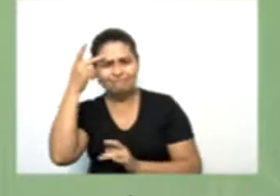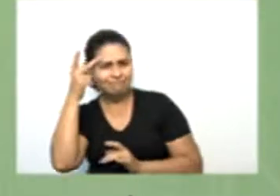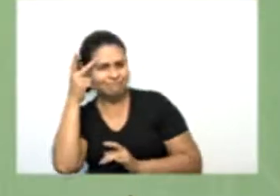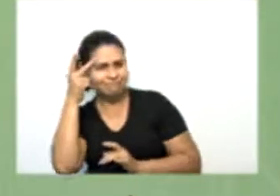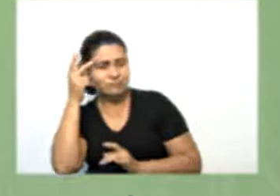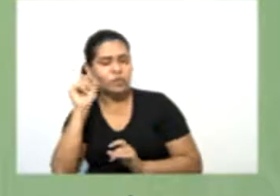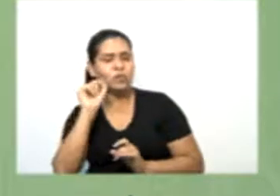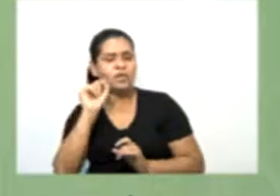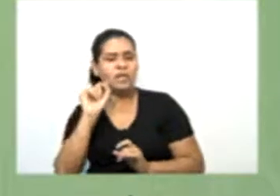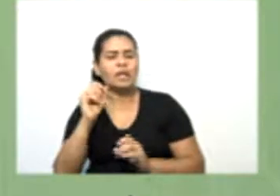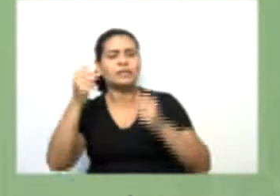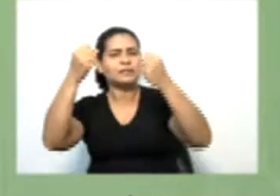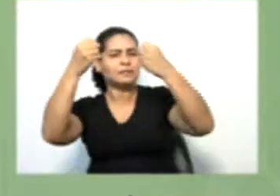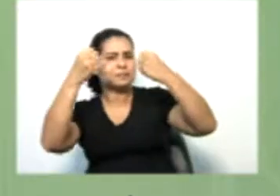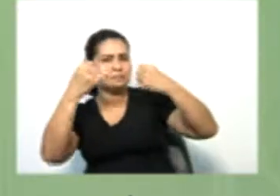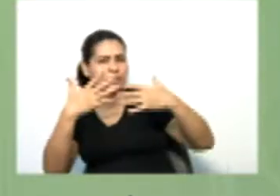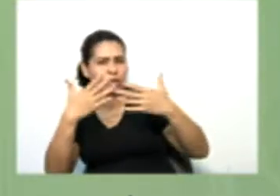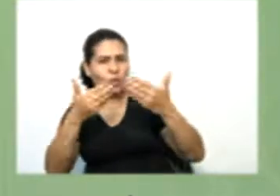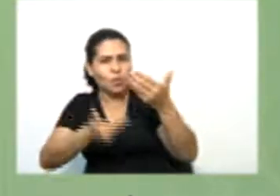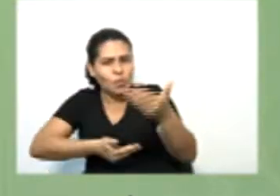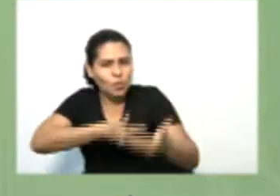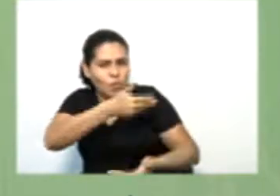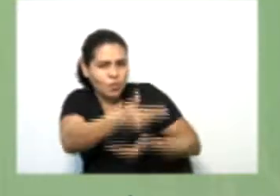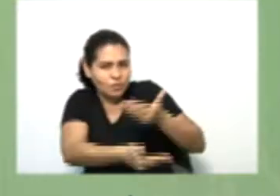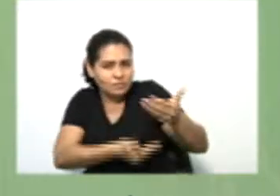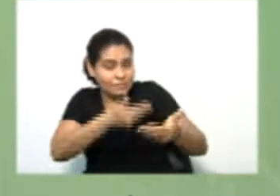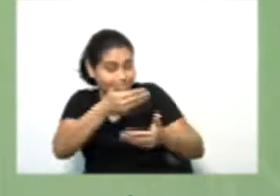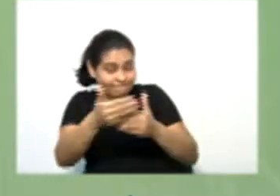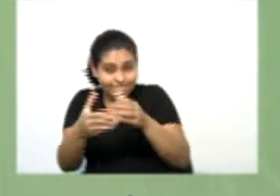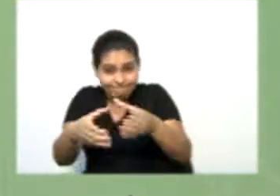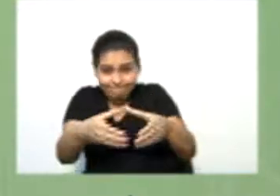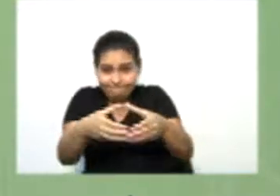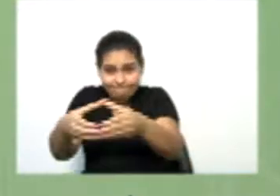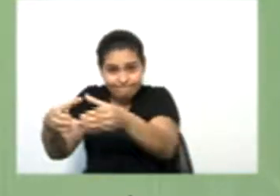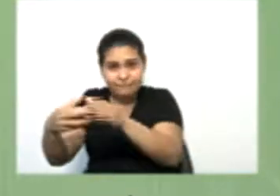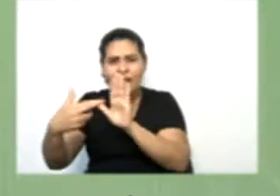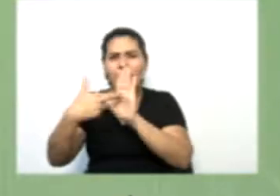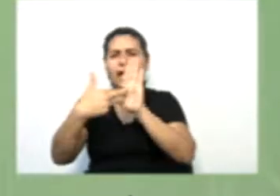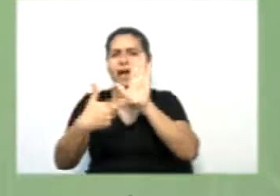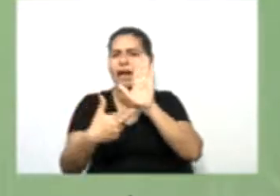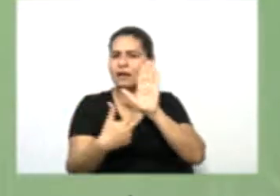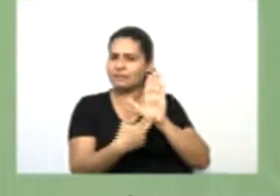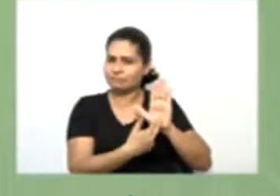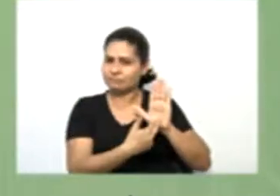interpessoal? Implica uma relação social, ou seja, um conjunto de normas